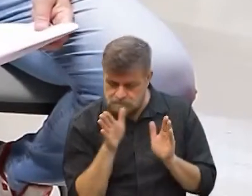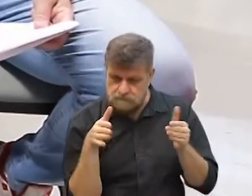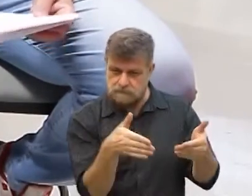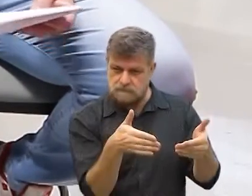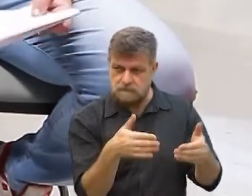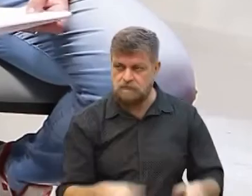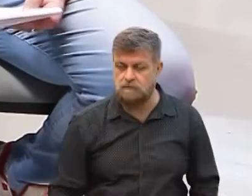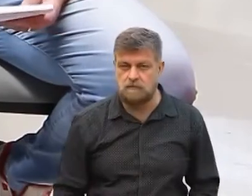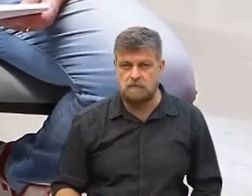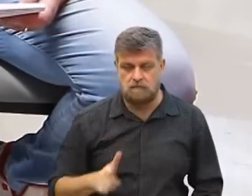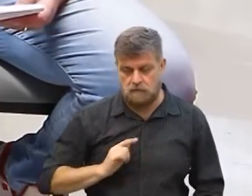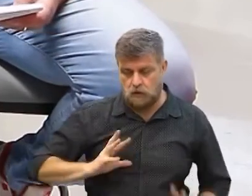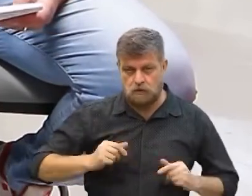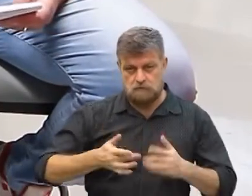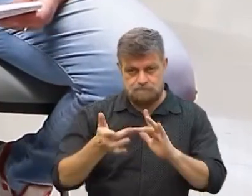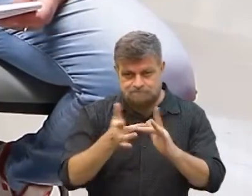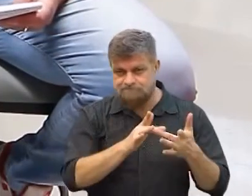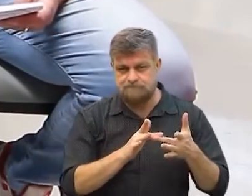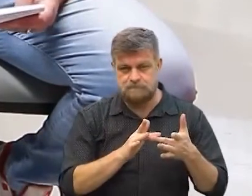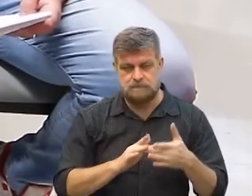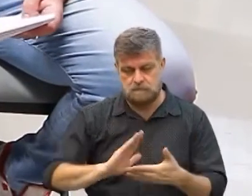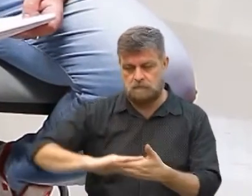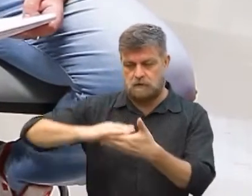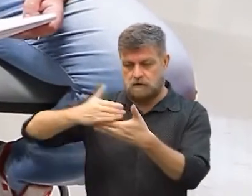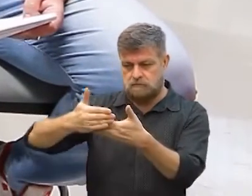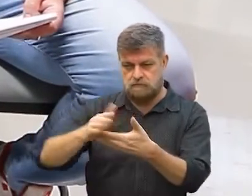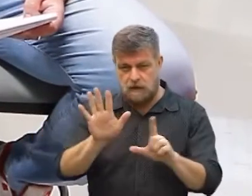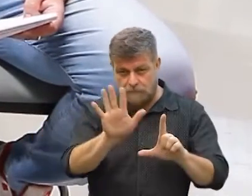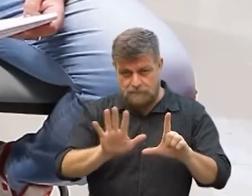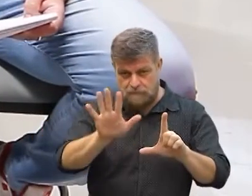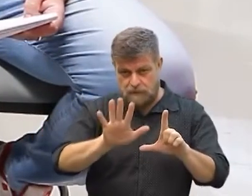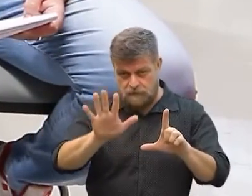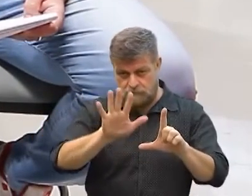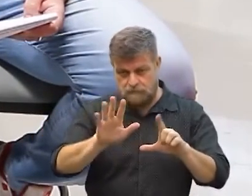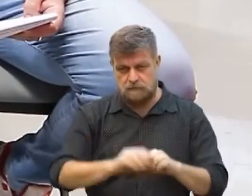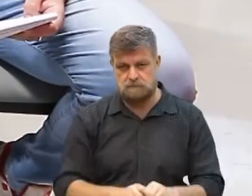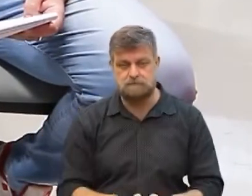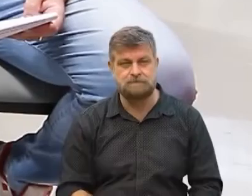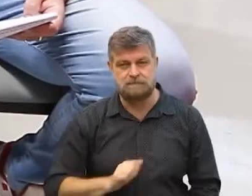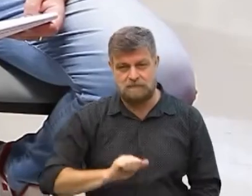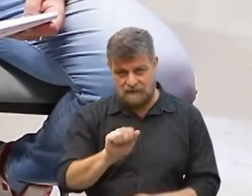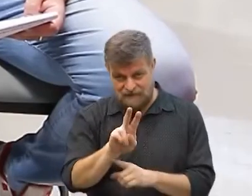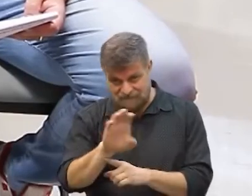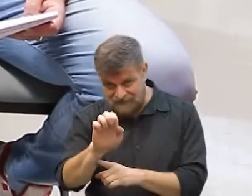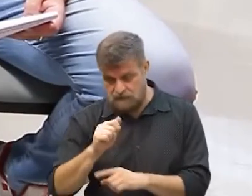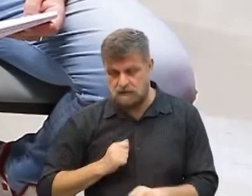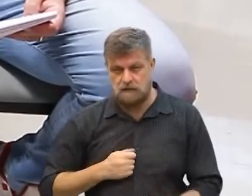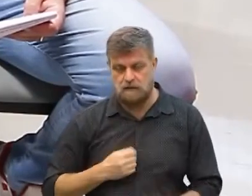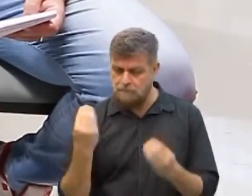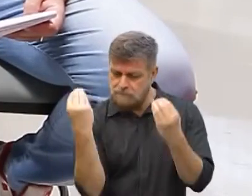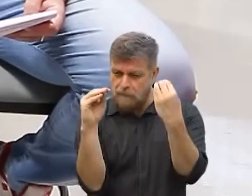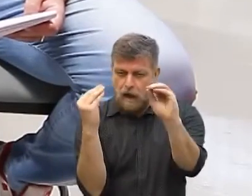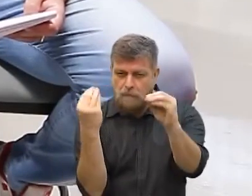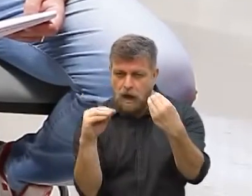certo? Então, e todos ligados a uma plataforma, né, que a gente chama Moodle, em que os alunos vão poder